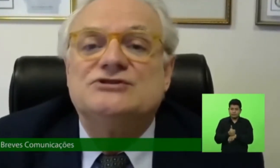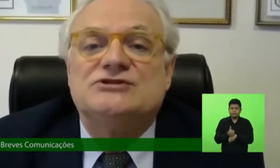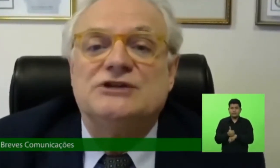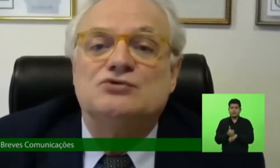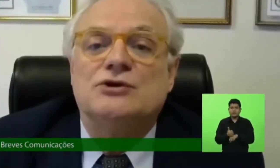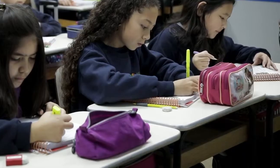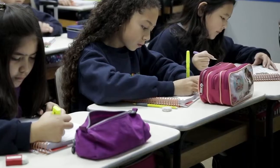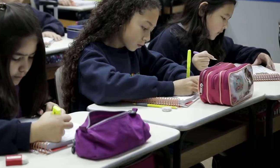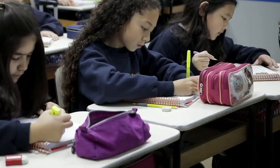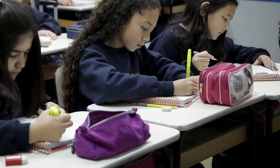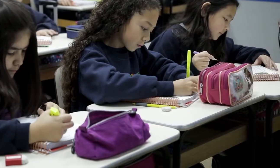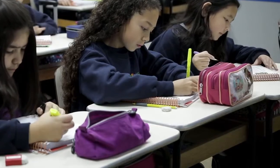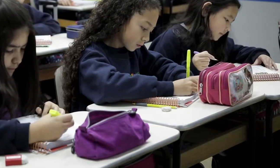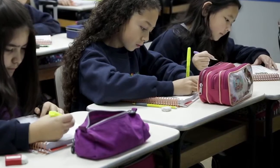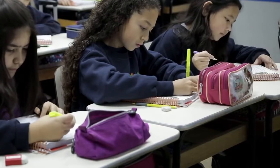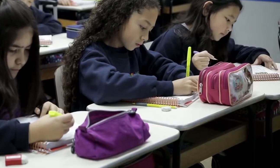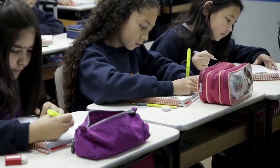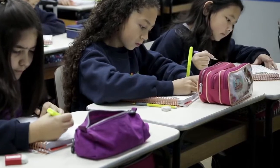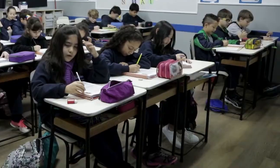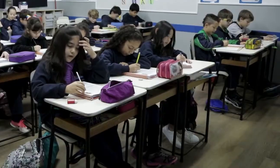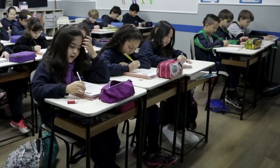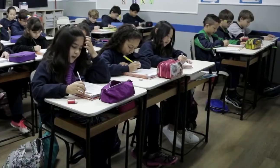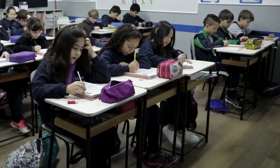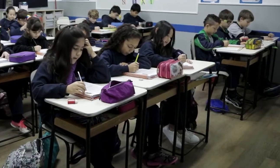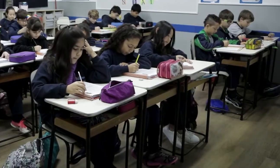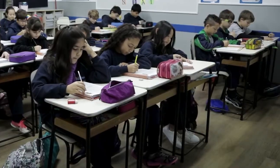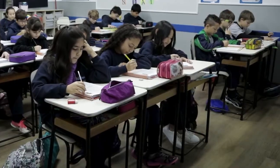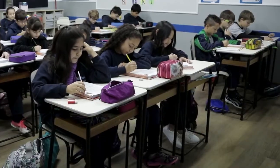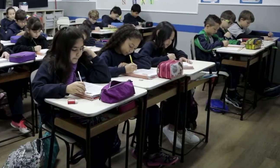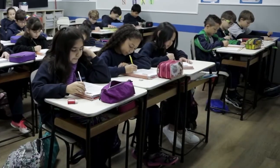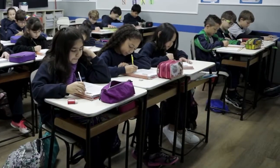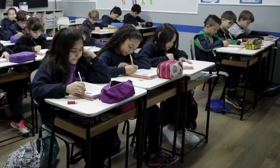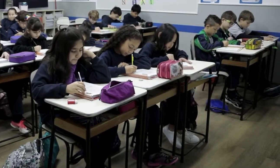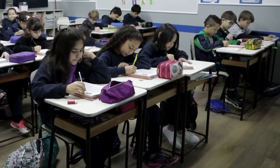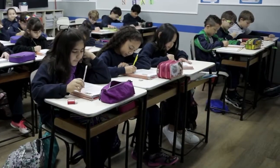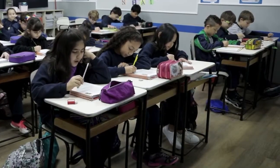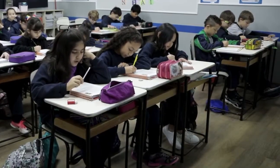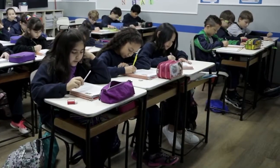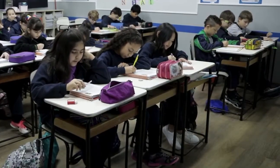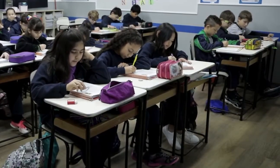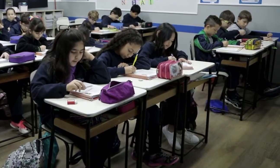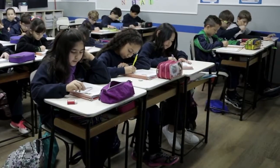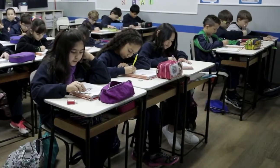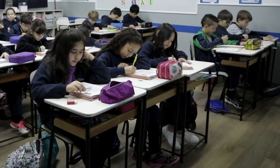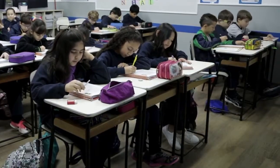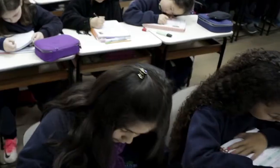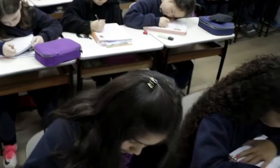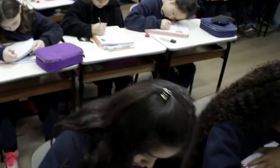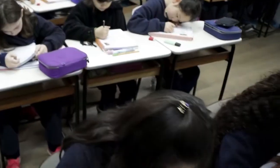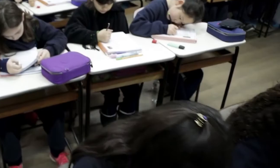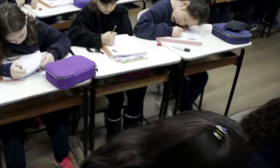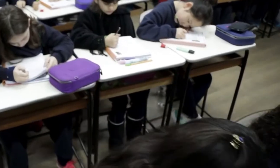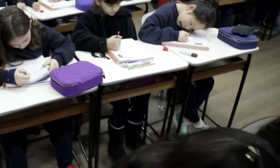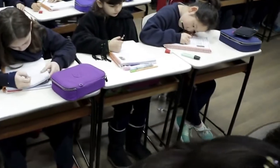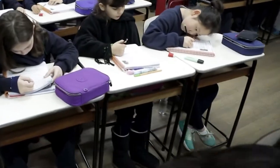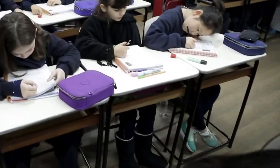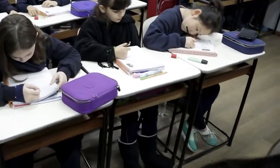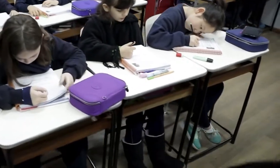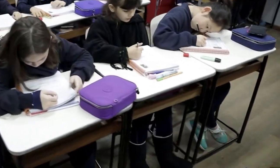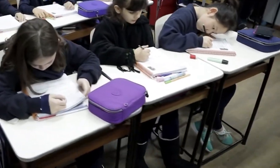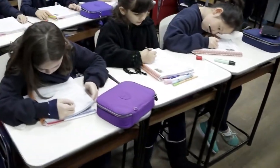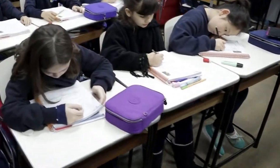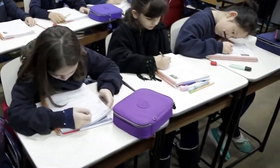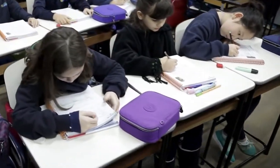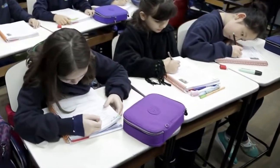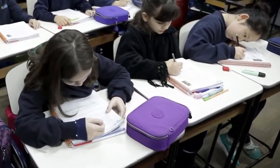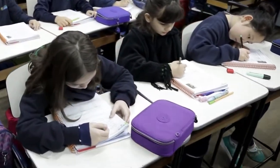emergencial para as escolas particulares. De acordo com ele, são 800 creches em Santa Catarina, paradas